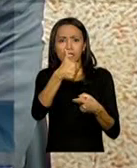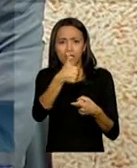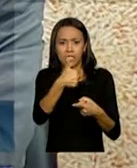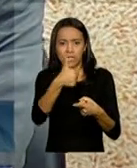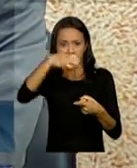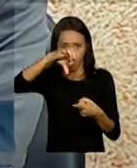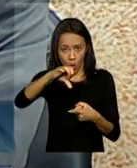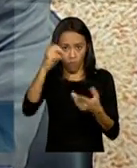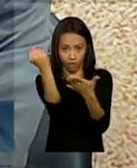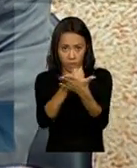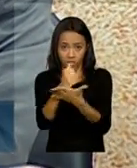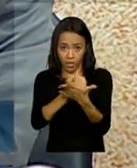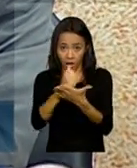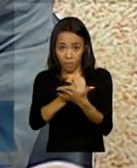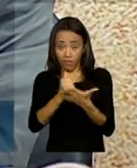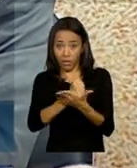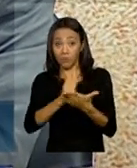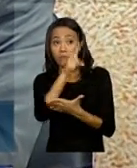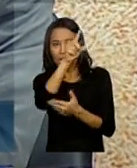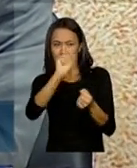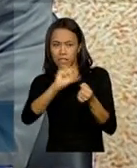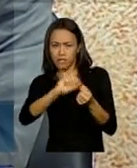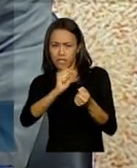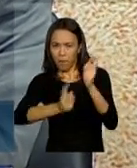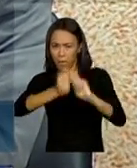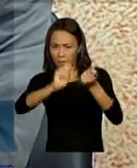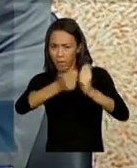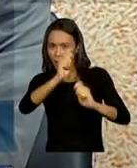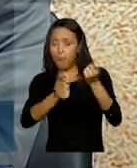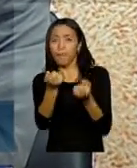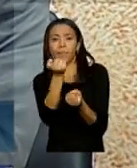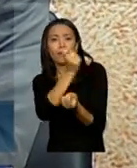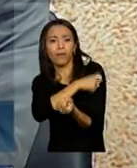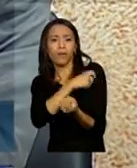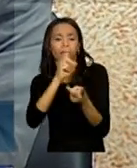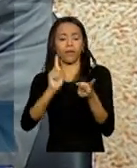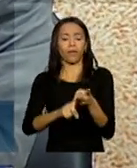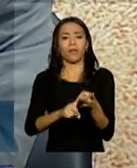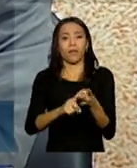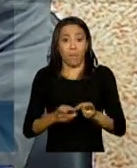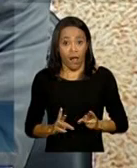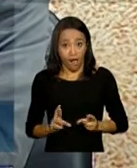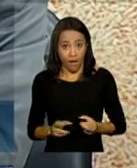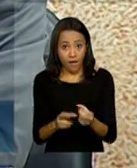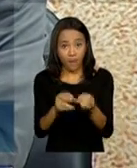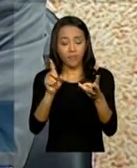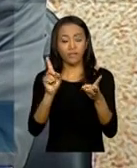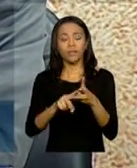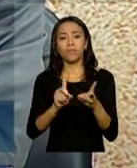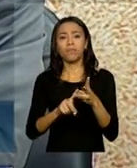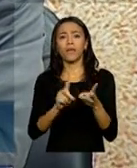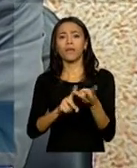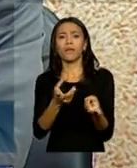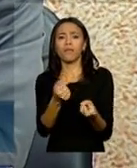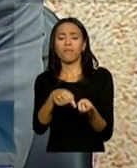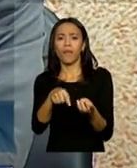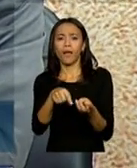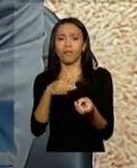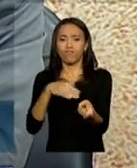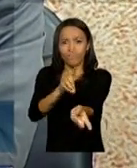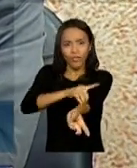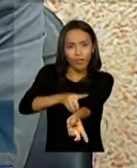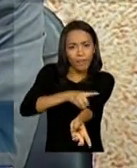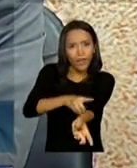que Cuba desenvolveu medicamentos para câncer vacinas medicamentos para diabetes estão sendo transferidos para empresas